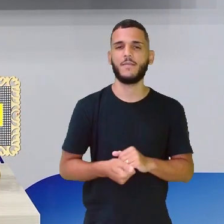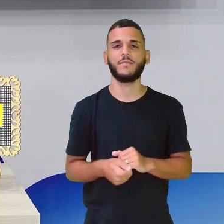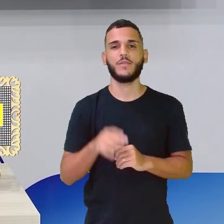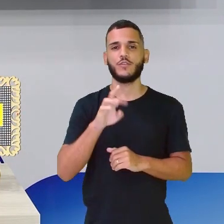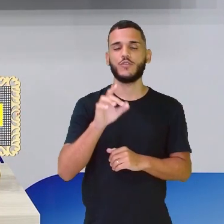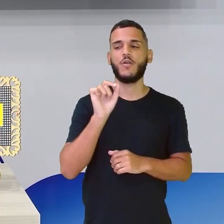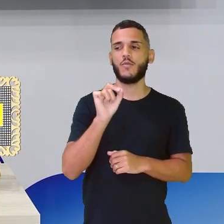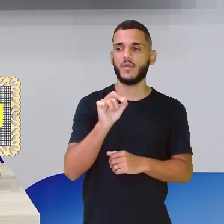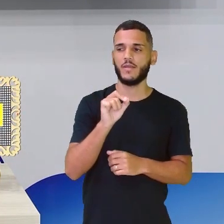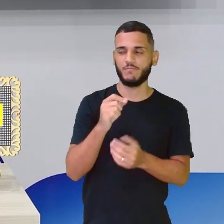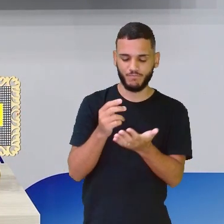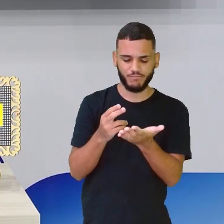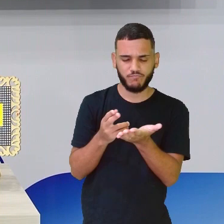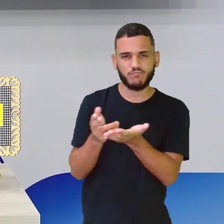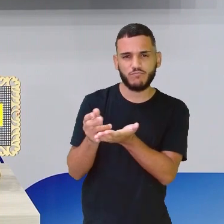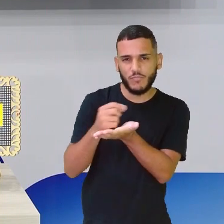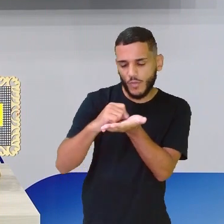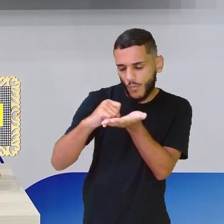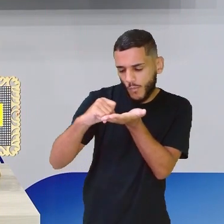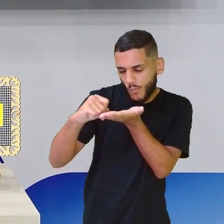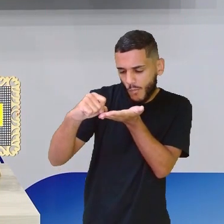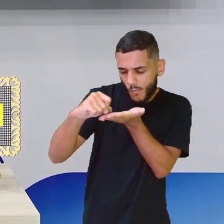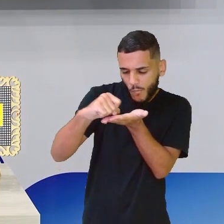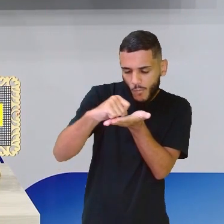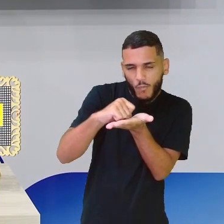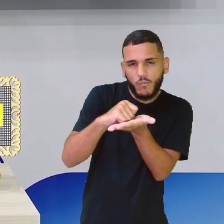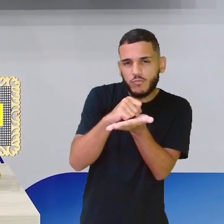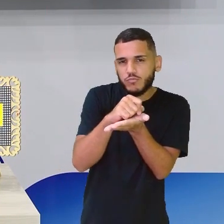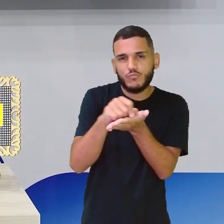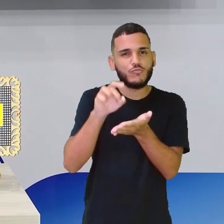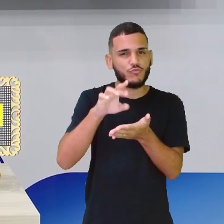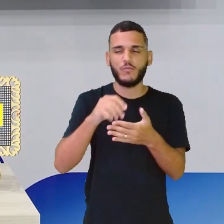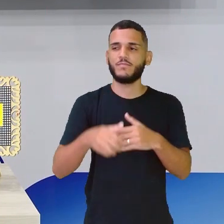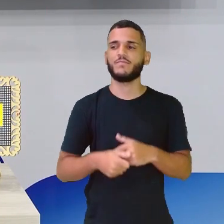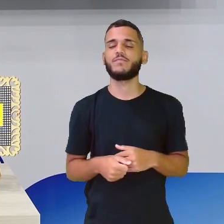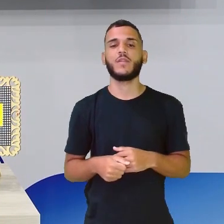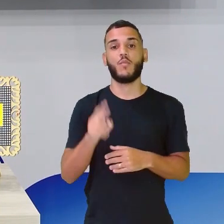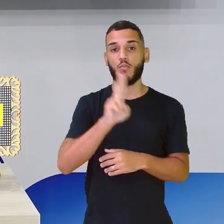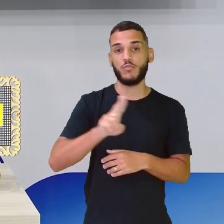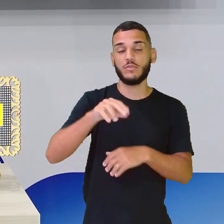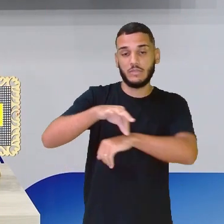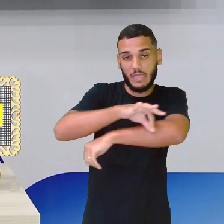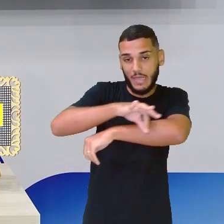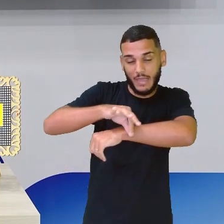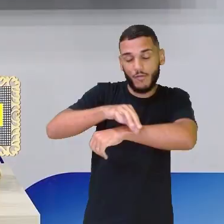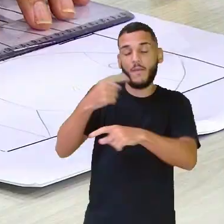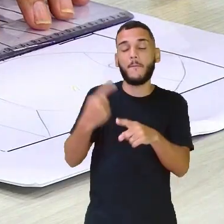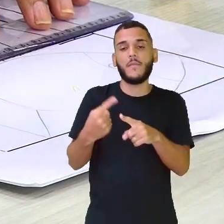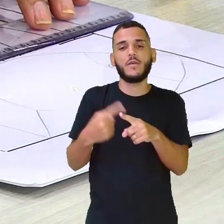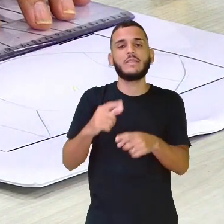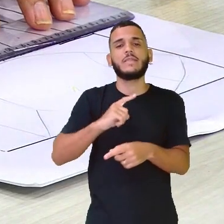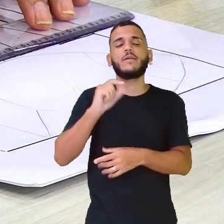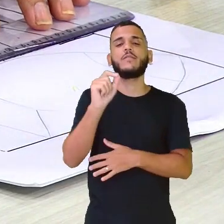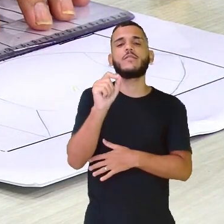apenas contornar. Os riscos a gente sai, ó, usando sempre a régua, tá? Que a régua vai deixar o